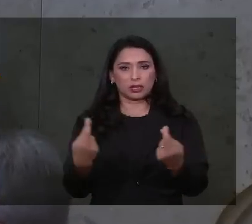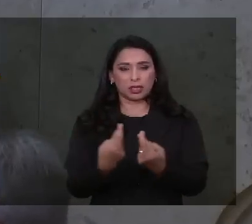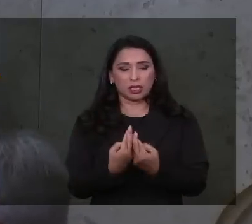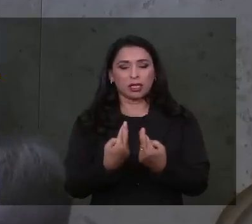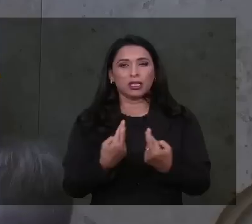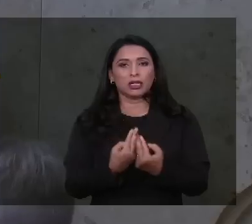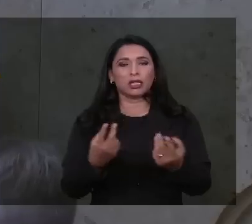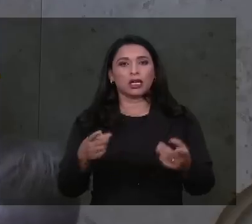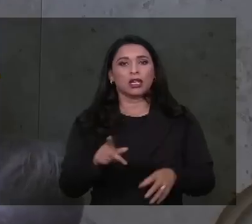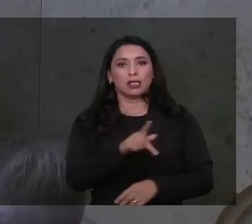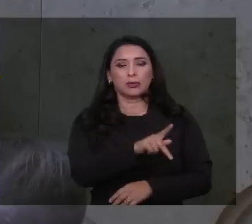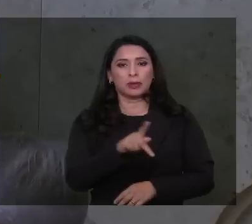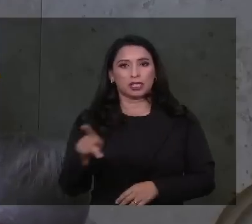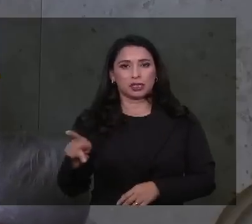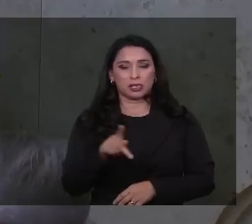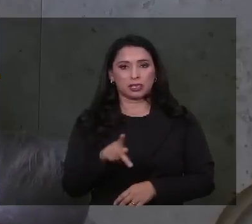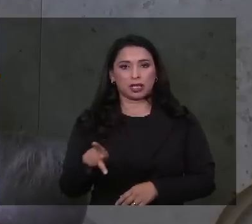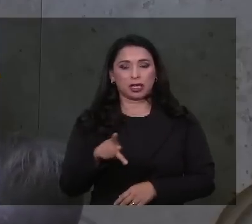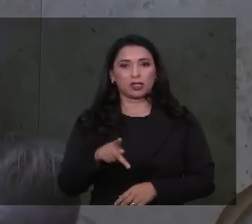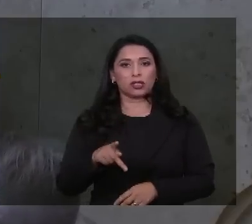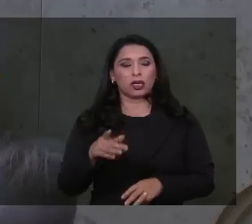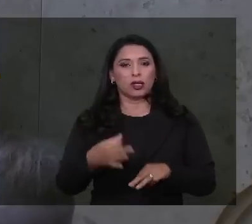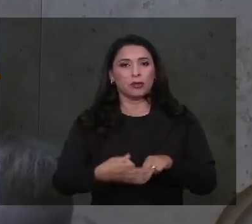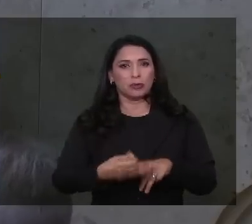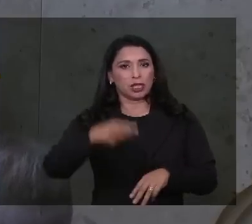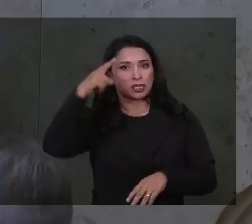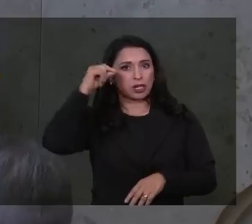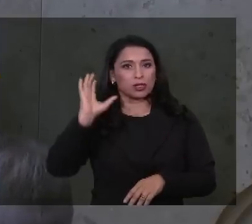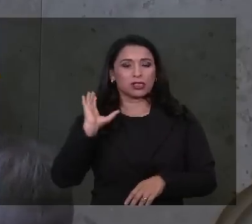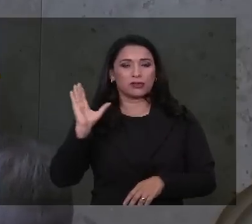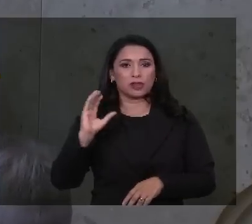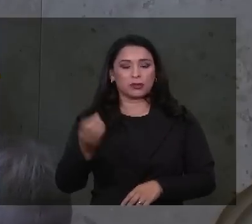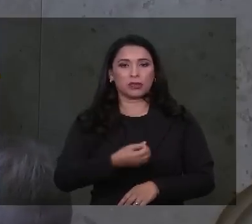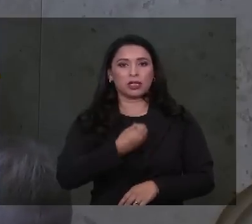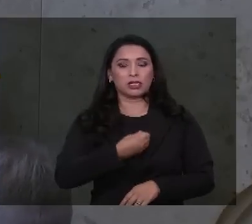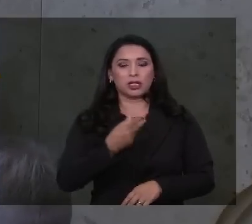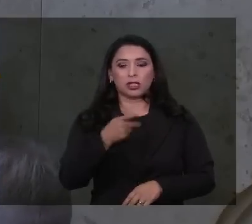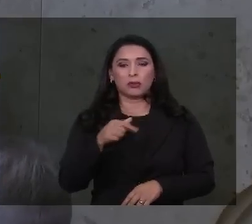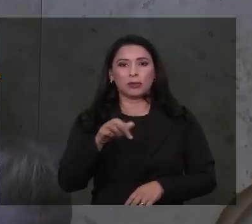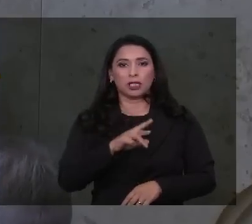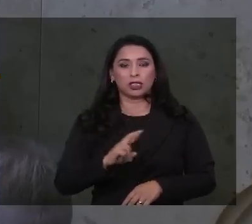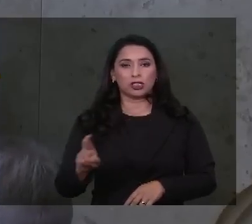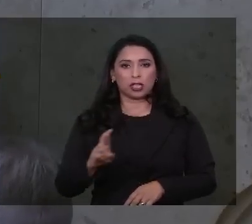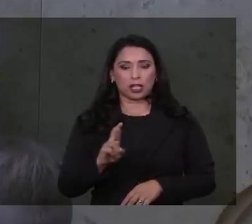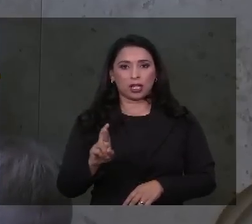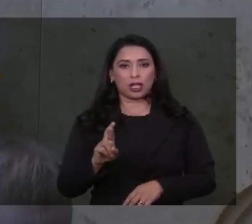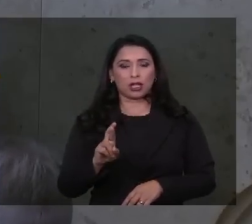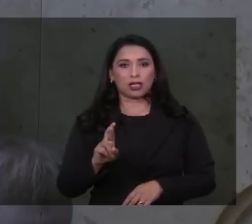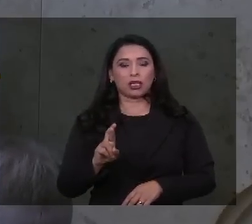ministra Rosa Weber, presente a senhora Procuradora-Geral da República Interina,